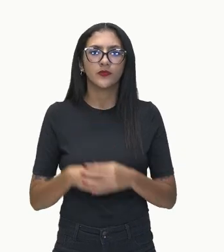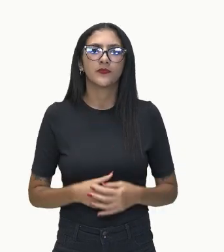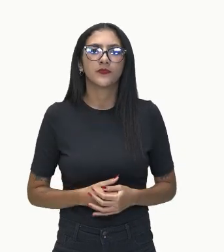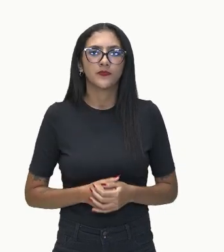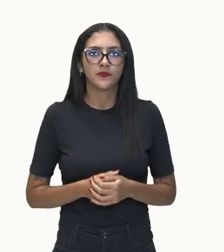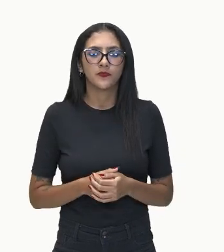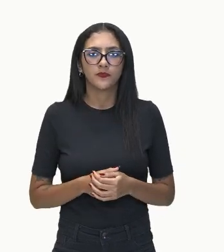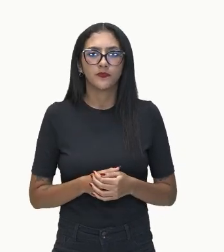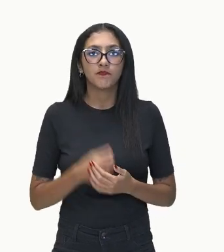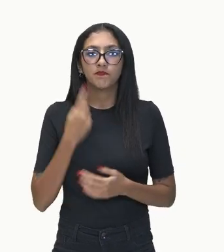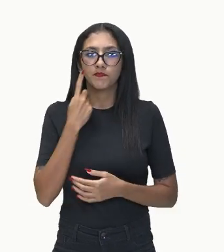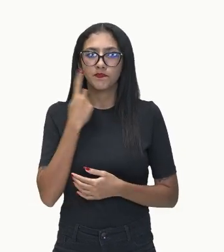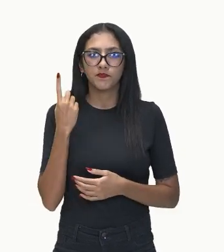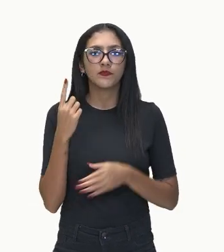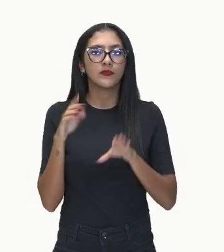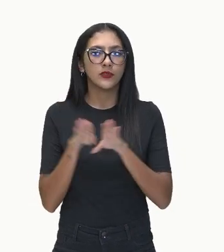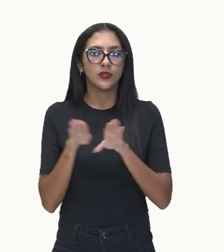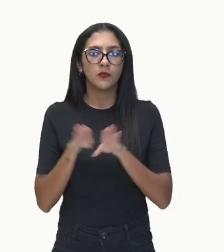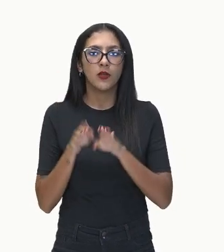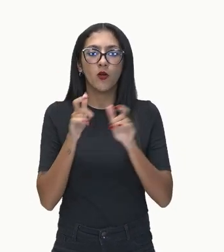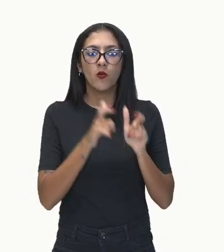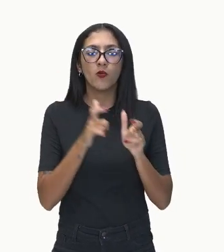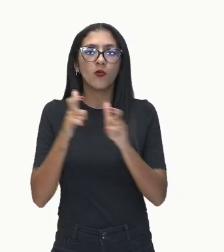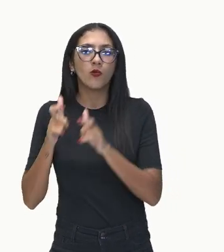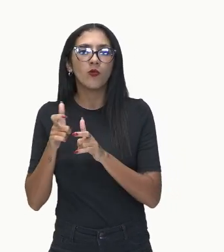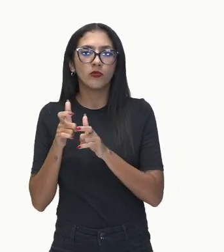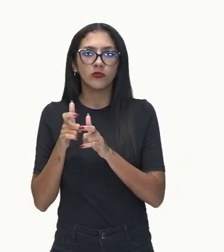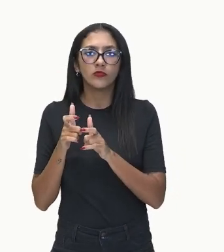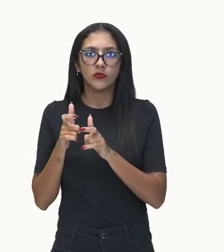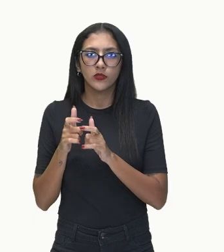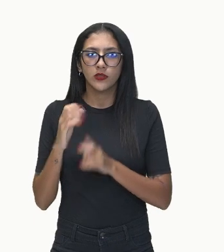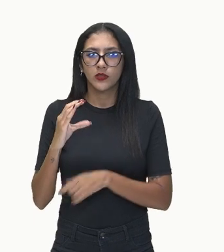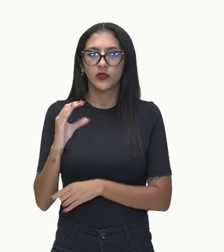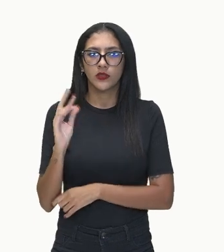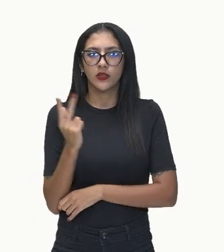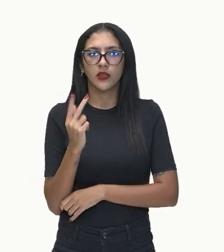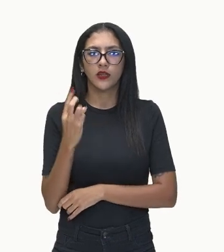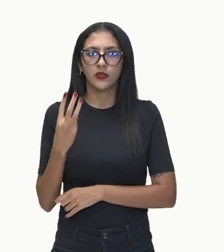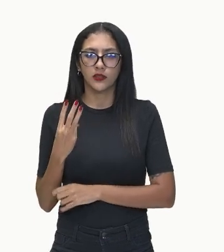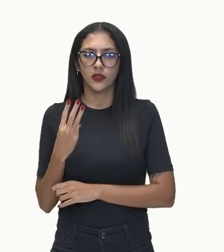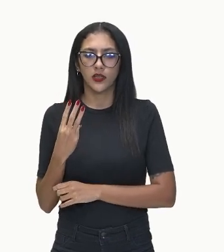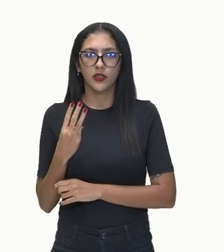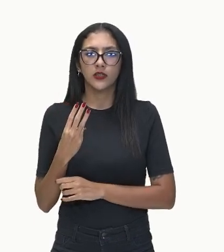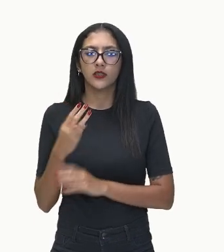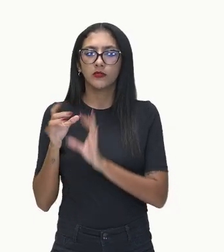2-metil-propanamida, e aqui a posição do radical metil no nitrogênio,